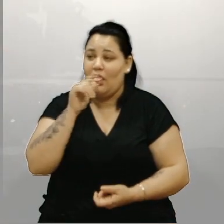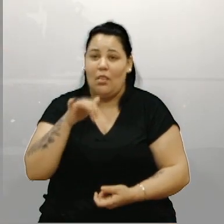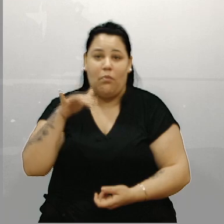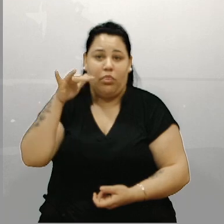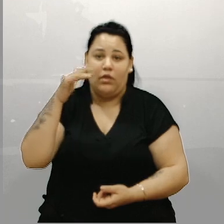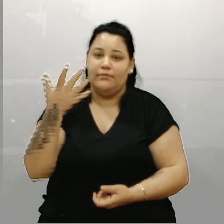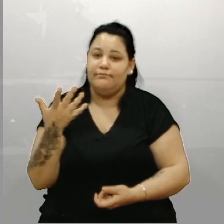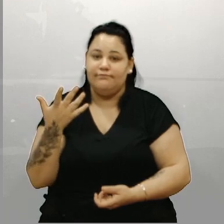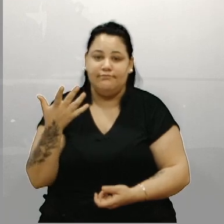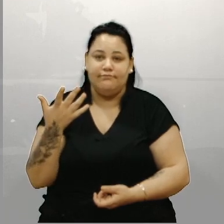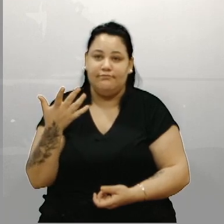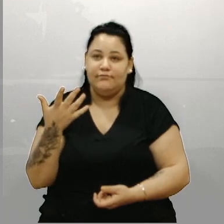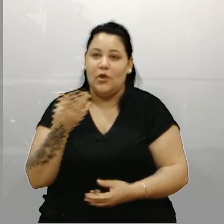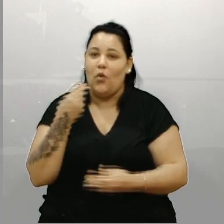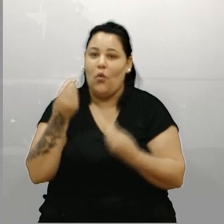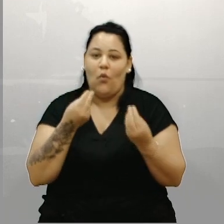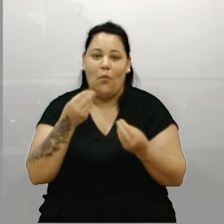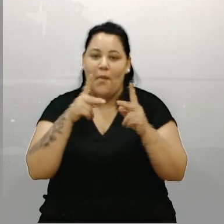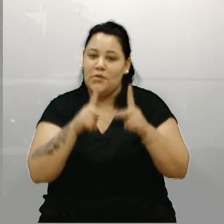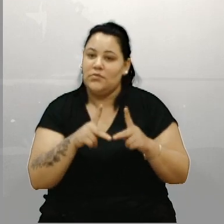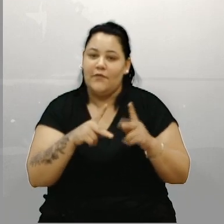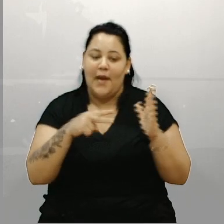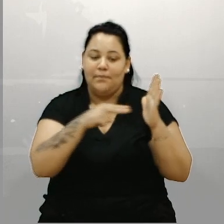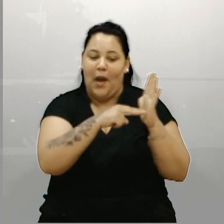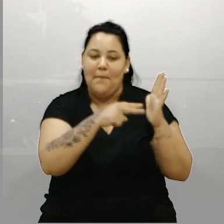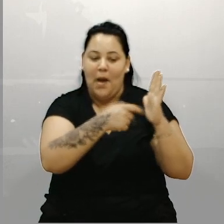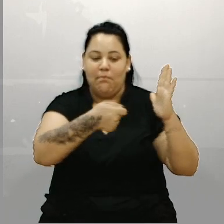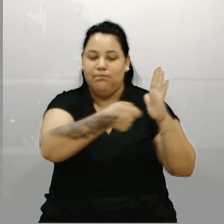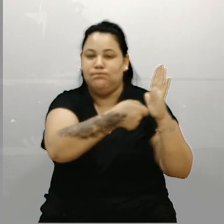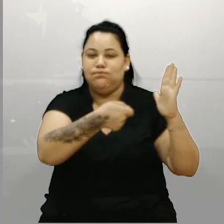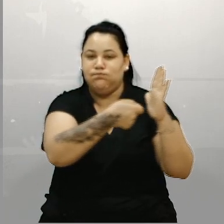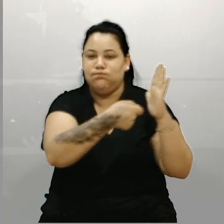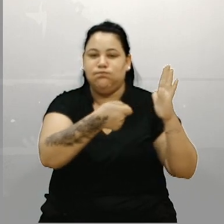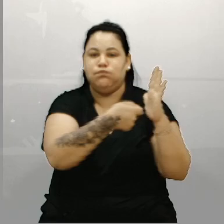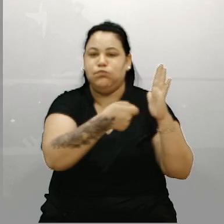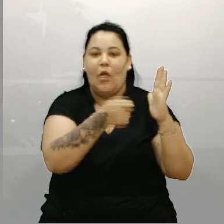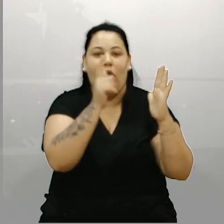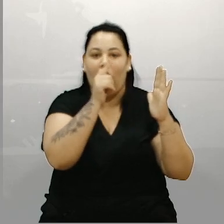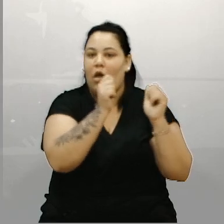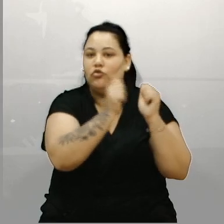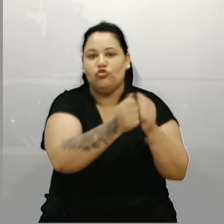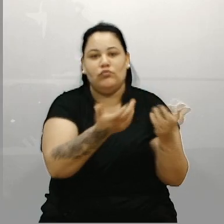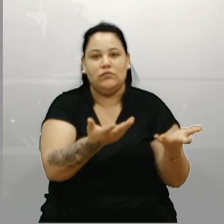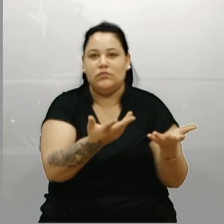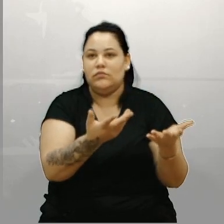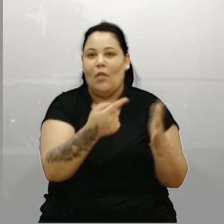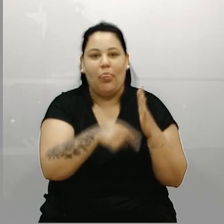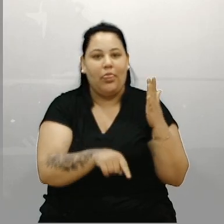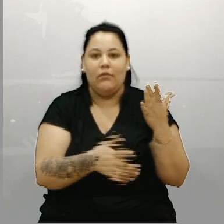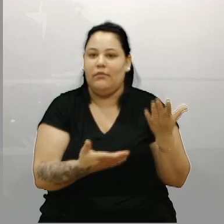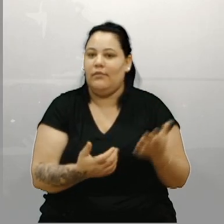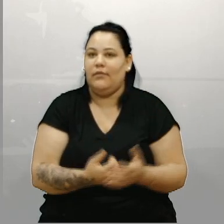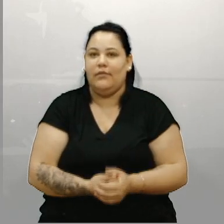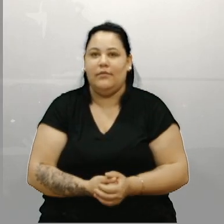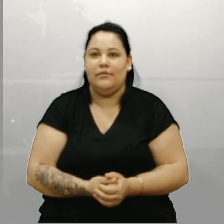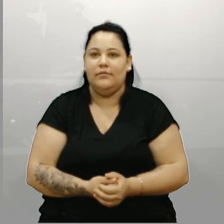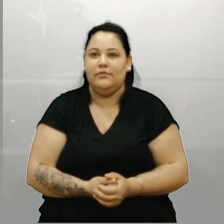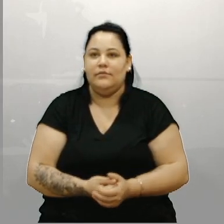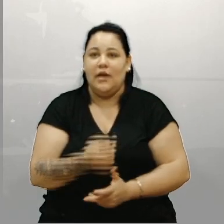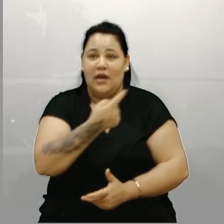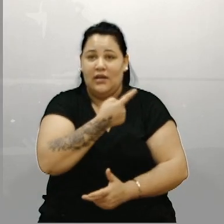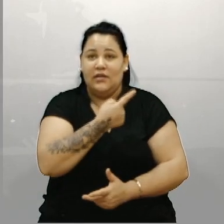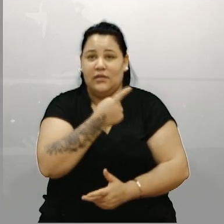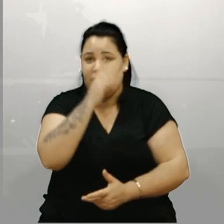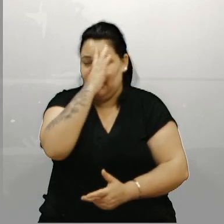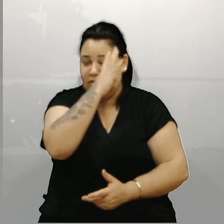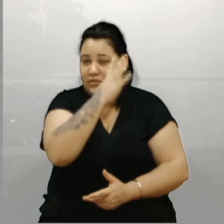que forma que uma pessoa vai botar um telefone e ligar? Aqui eu acho que o vereador Bressan